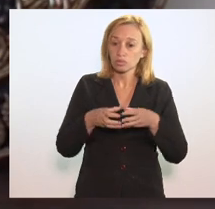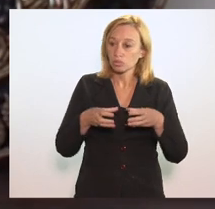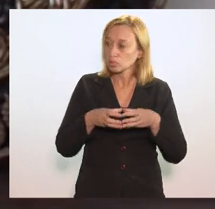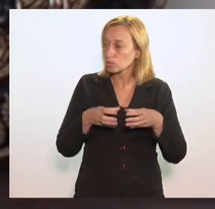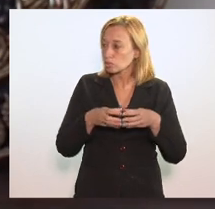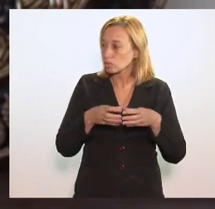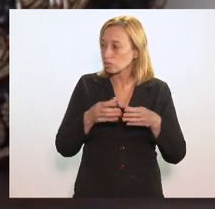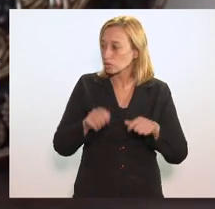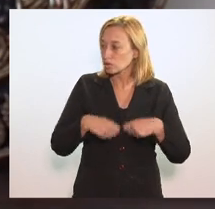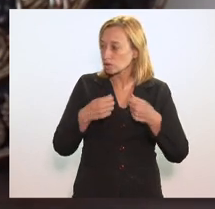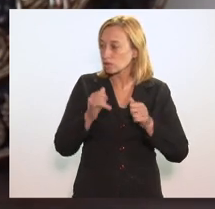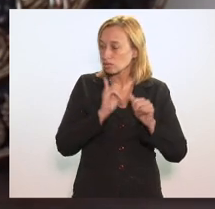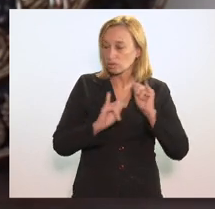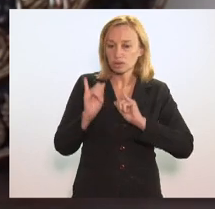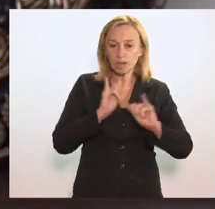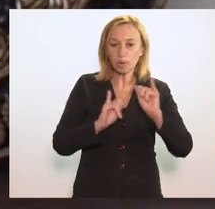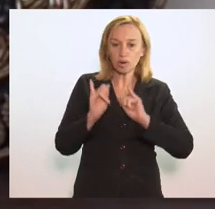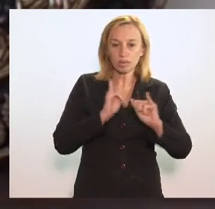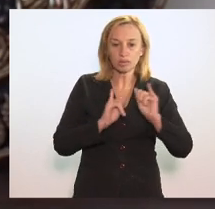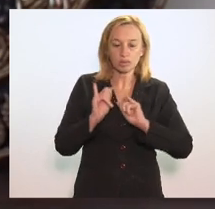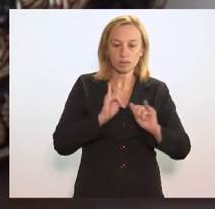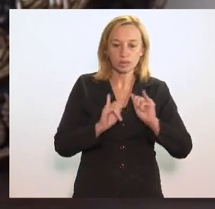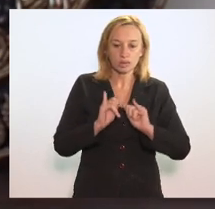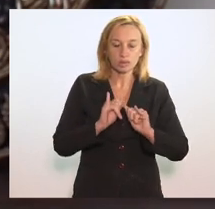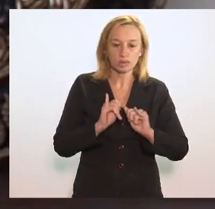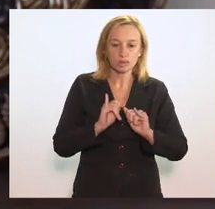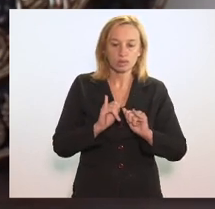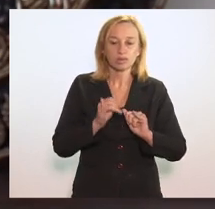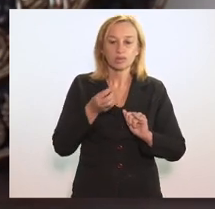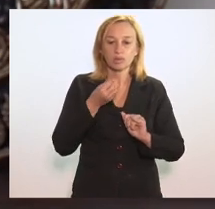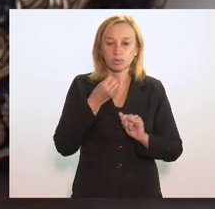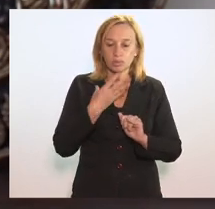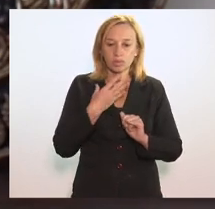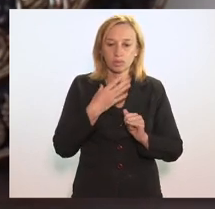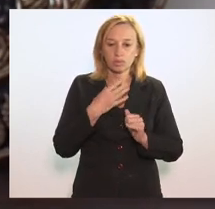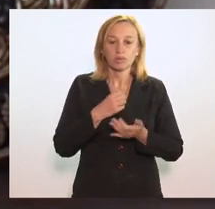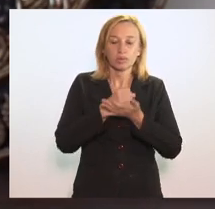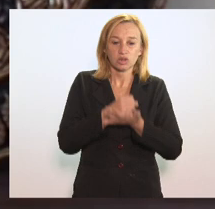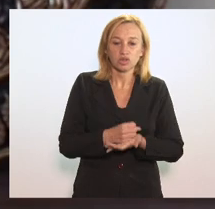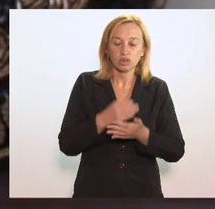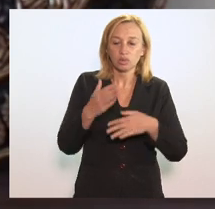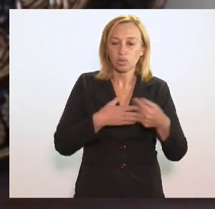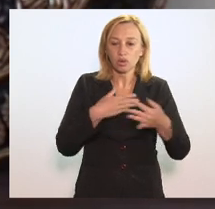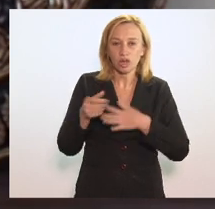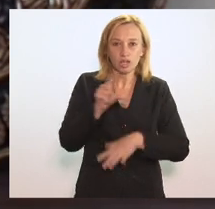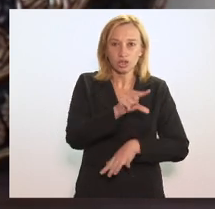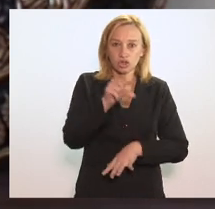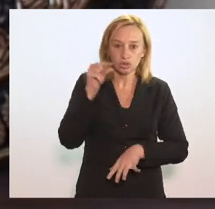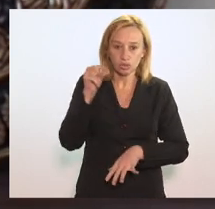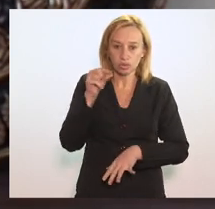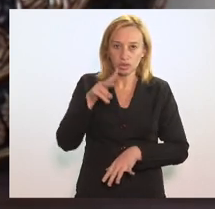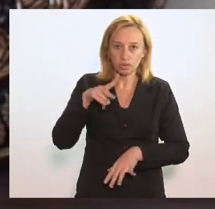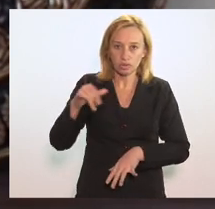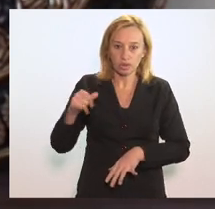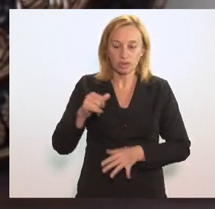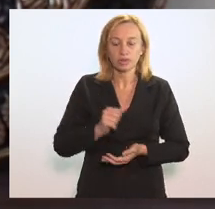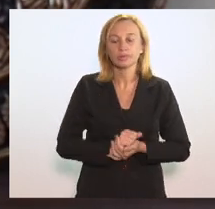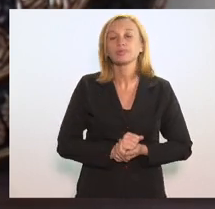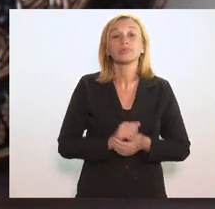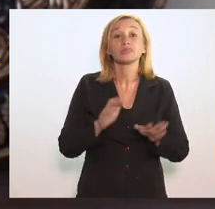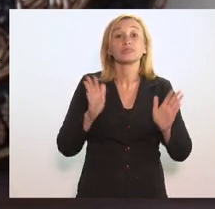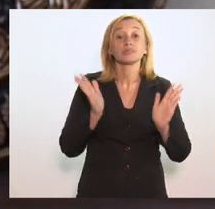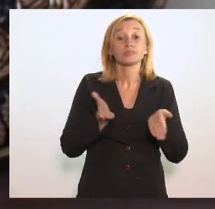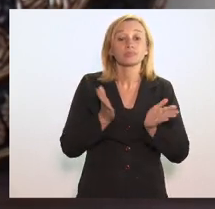dá informações suficientes para sustentar qualquer decisão que o valha.